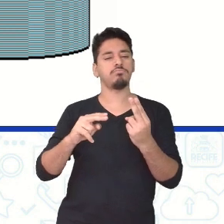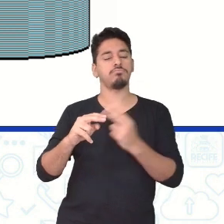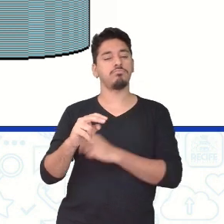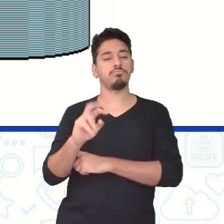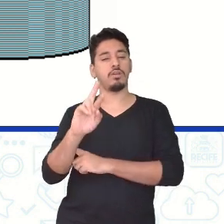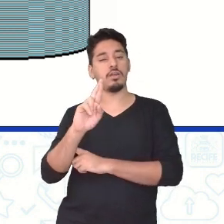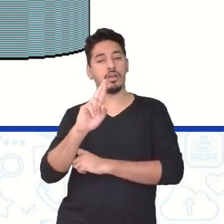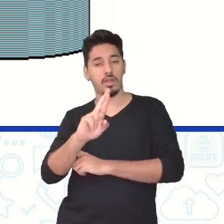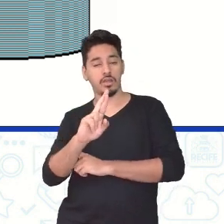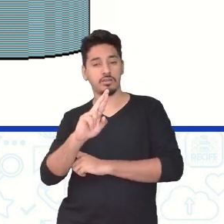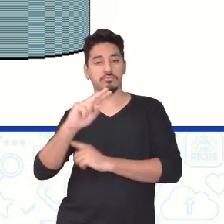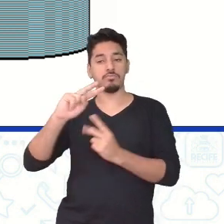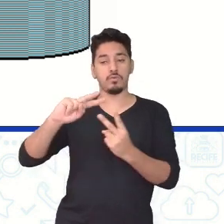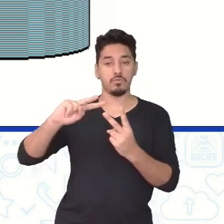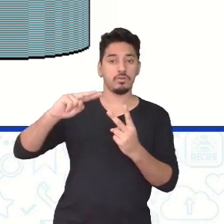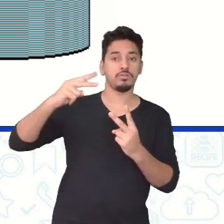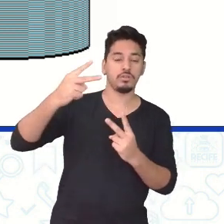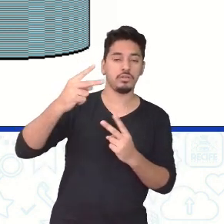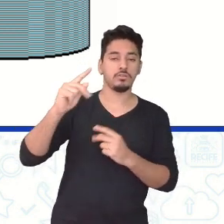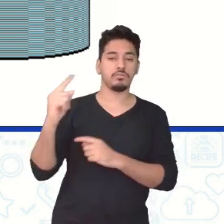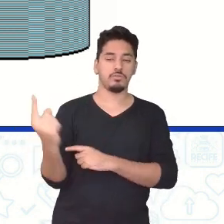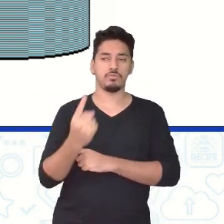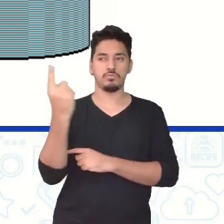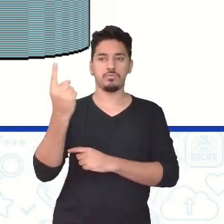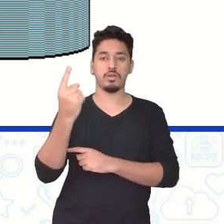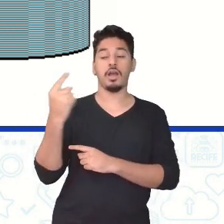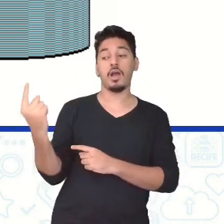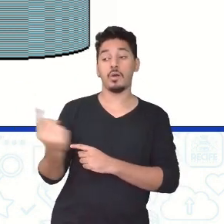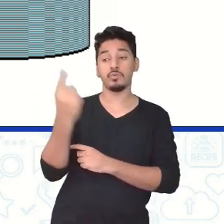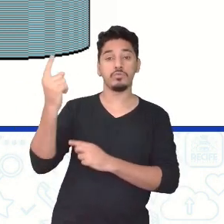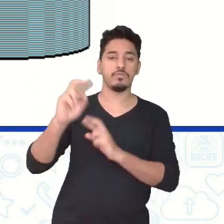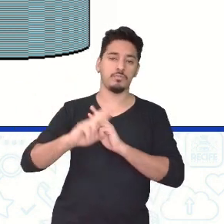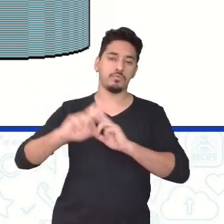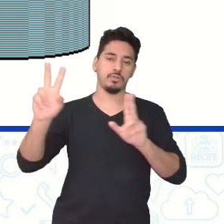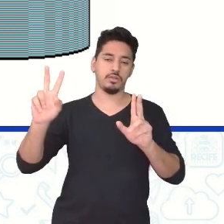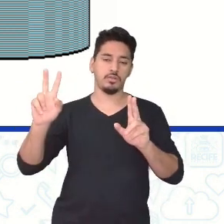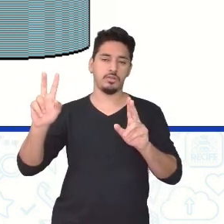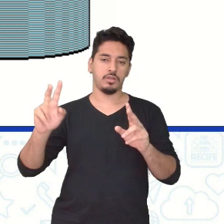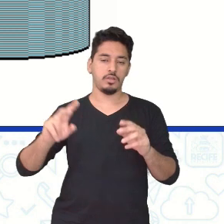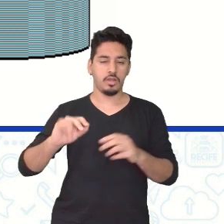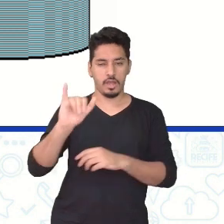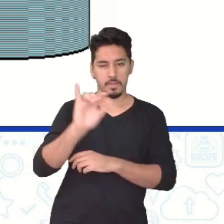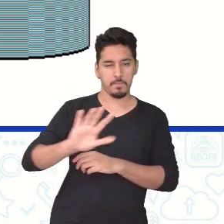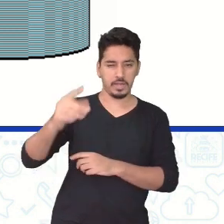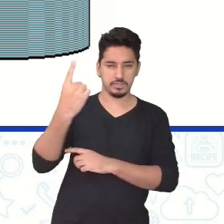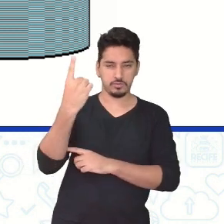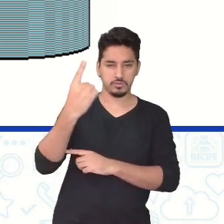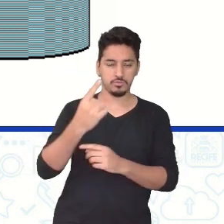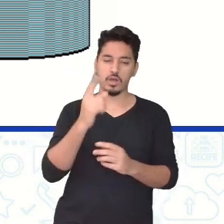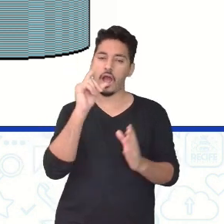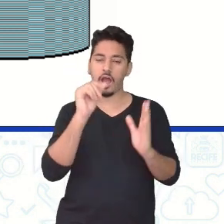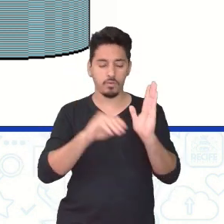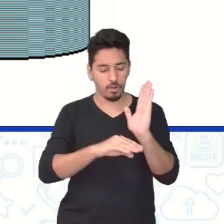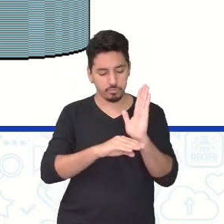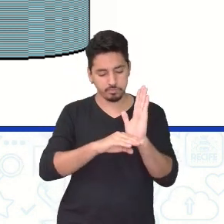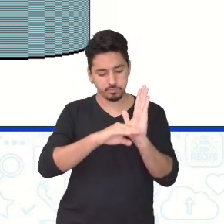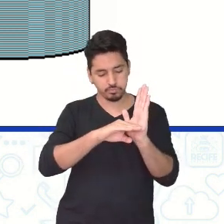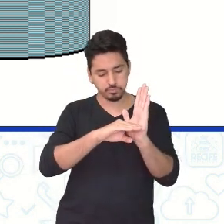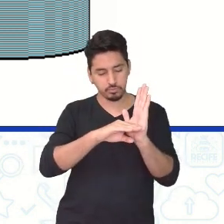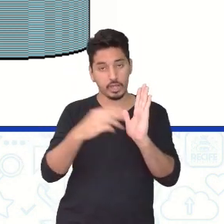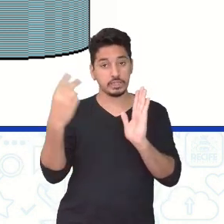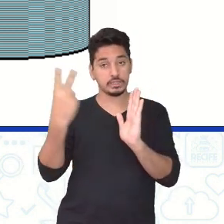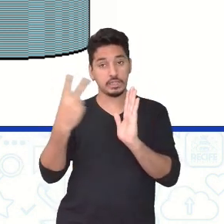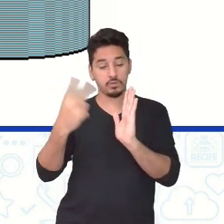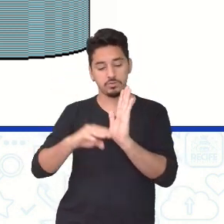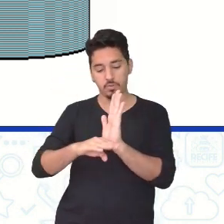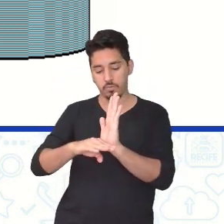vezes a altura. Só que o que vai mudar aí é a altura. A altura da primeira figura é bem pequenininha, ó, o líquido um pouquinho. A da segunda já tem um